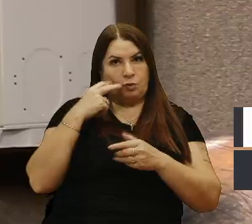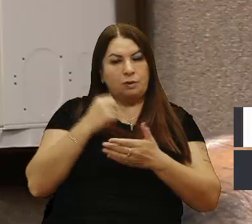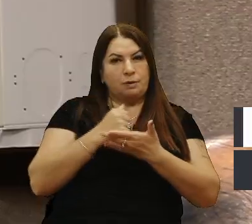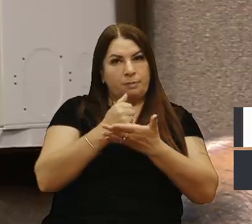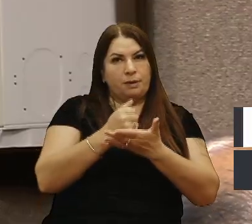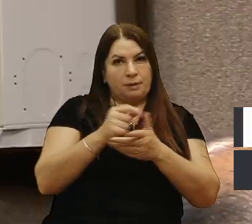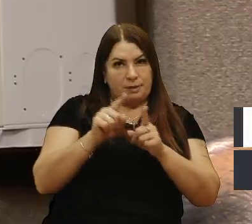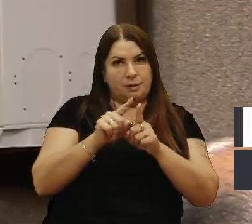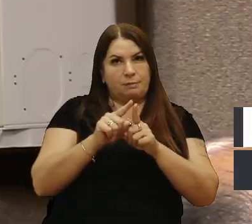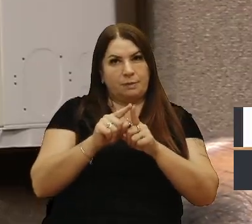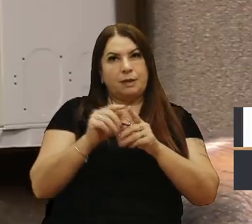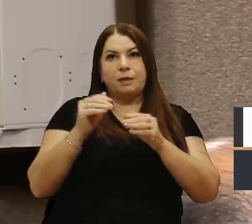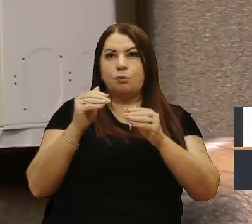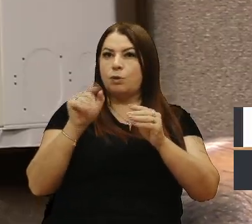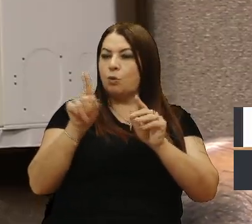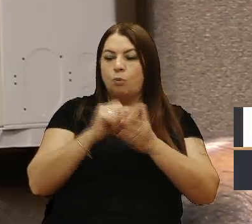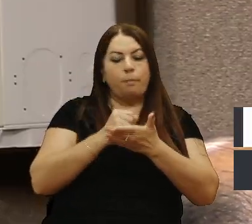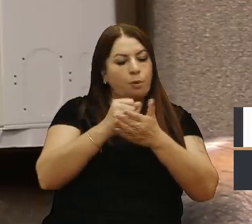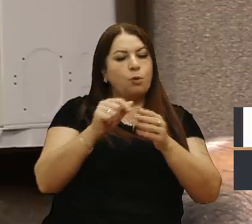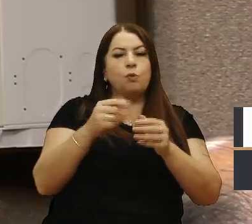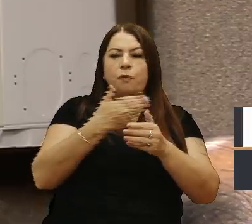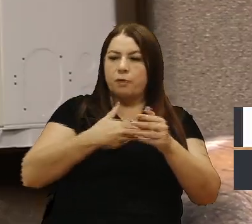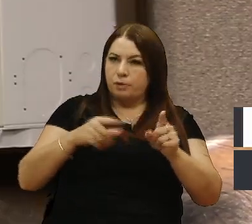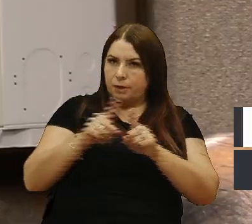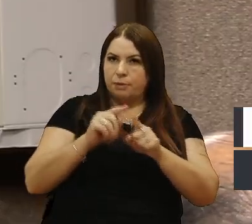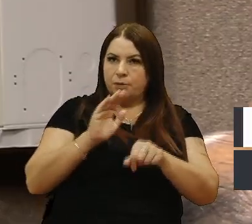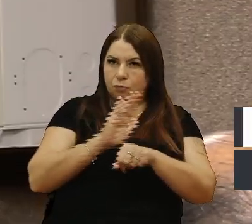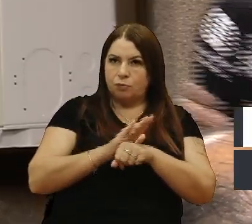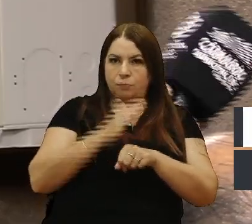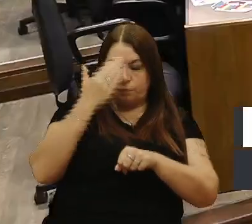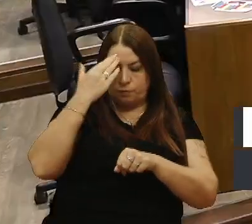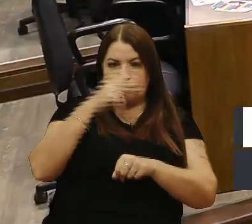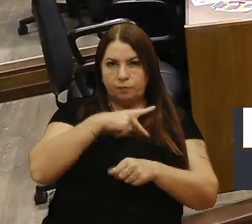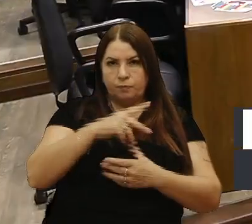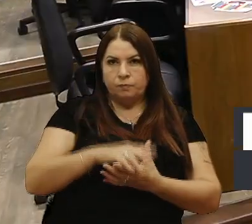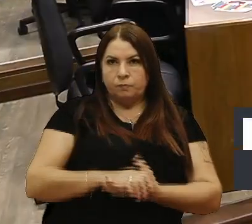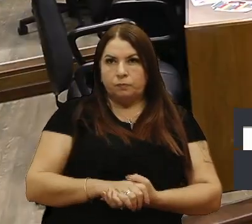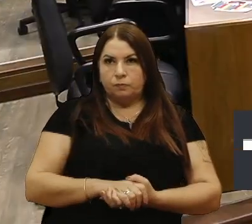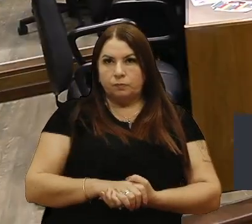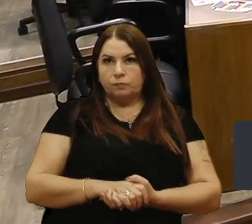mas sim da oposição também estão recebendo essa ajuda. Obrigado, presidente. Próximo inscrito, vereador.